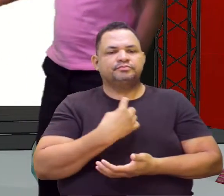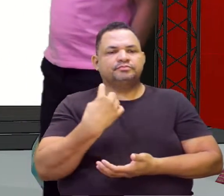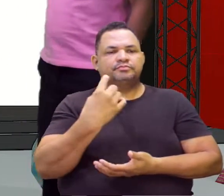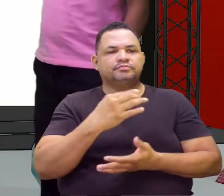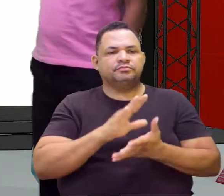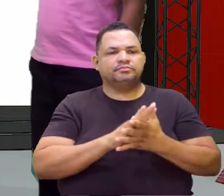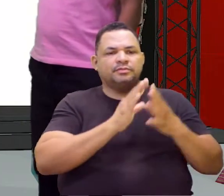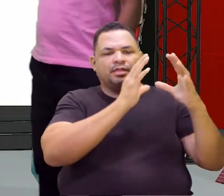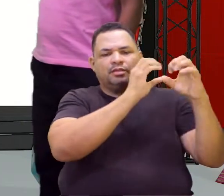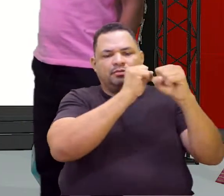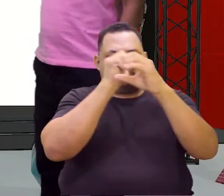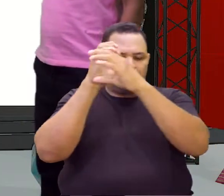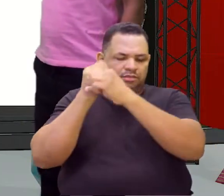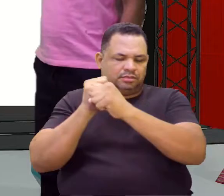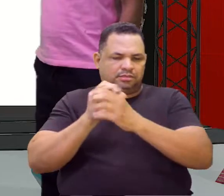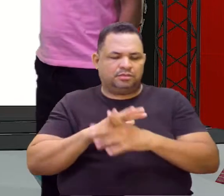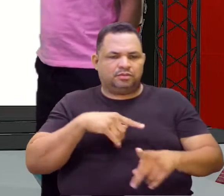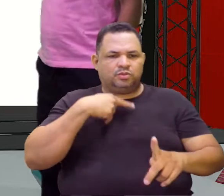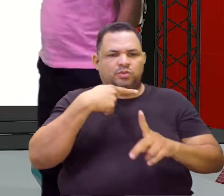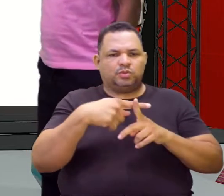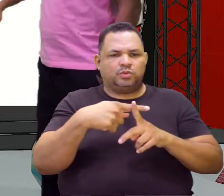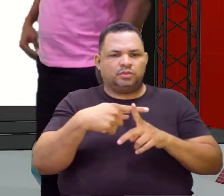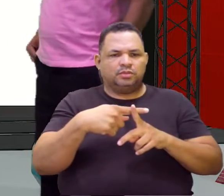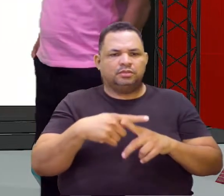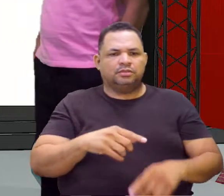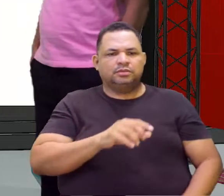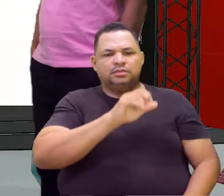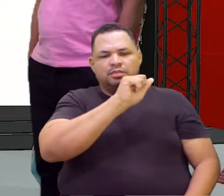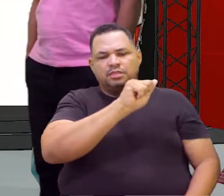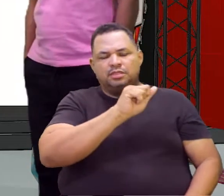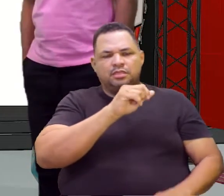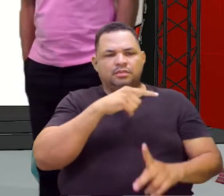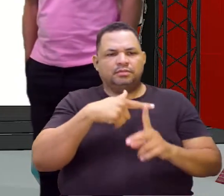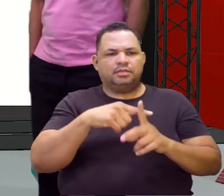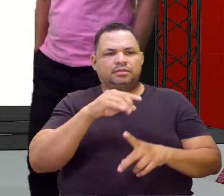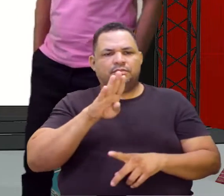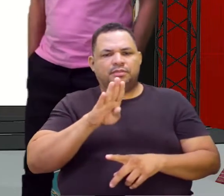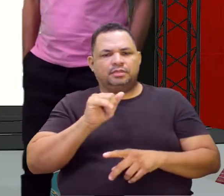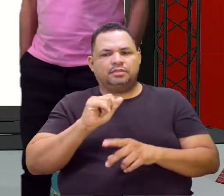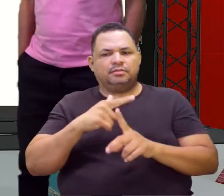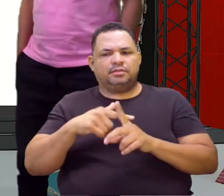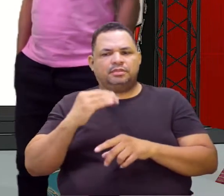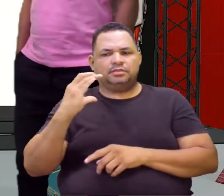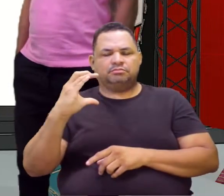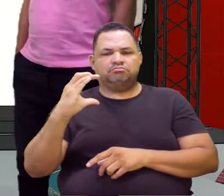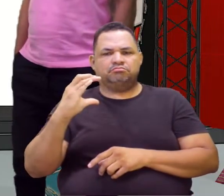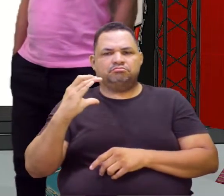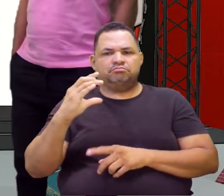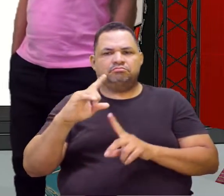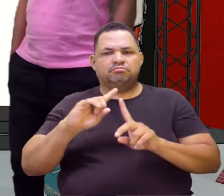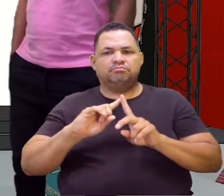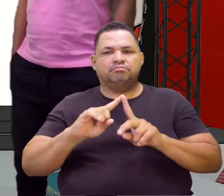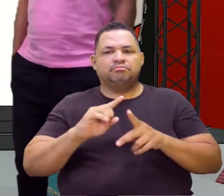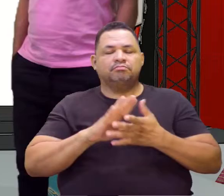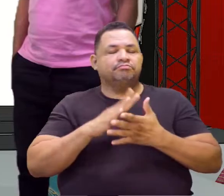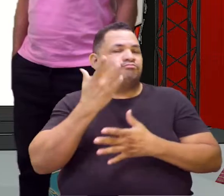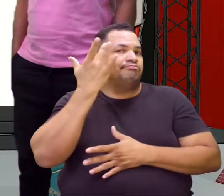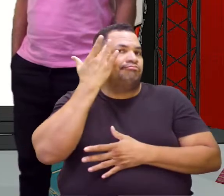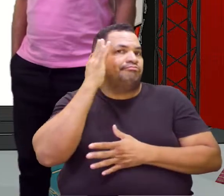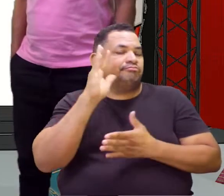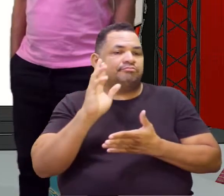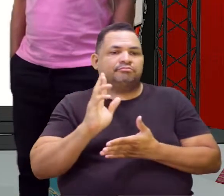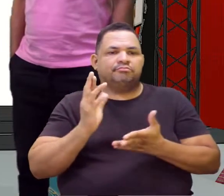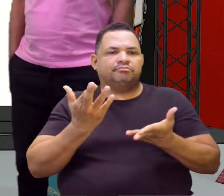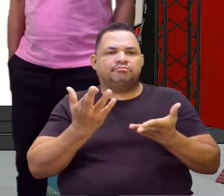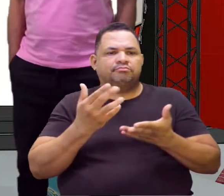que o perímetro é somar os lados. Aqui ele chamou os lados de A, B e C, só somar. Ah, mas e se eu não souber quem é A, B e C? Não